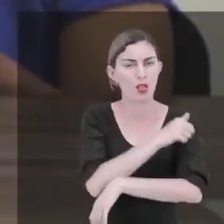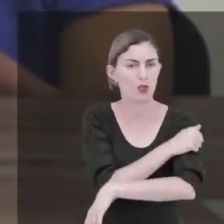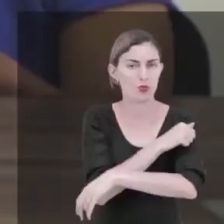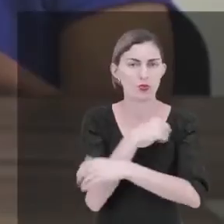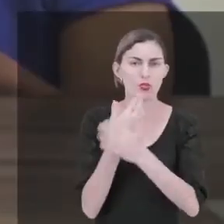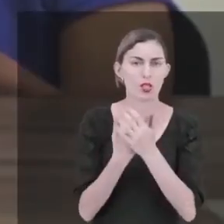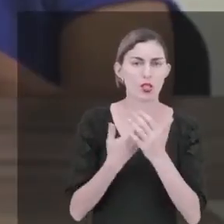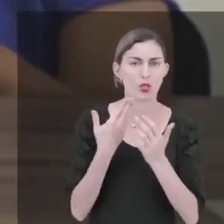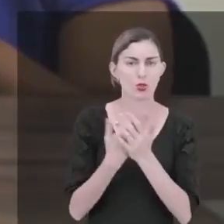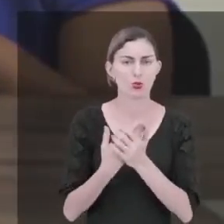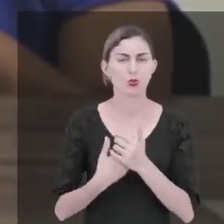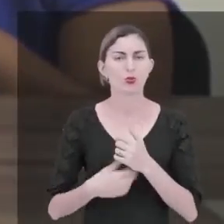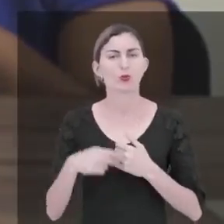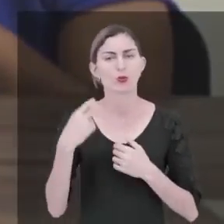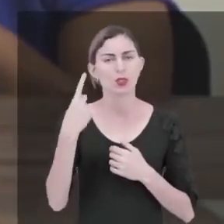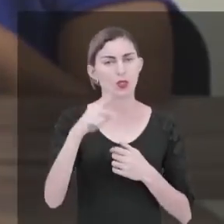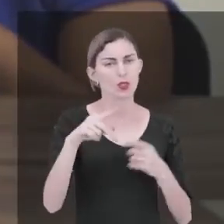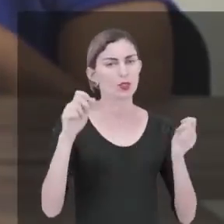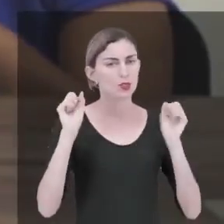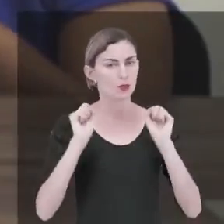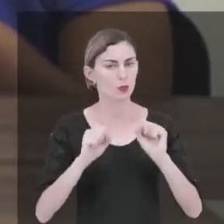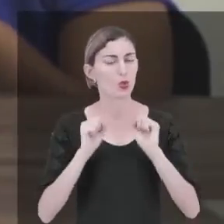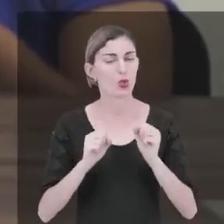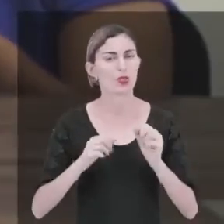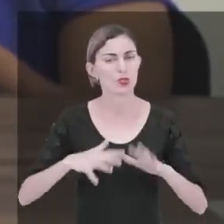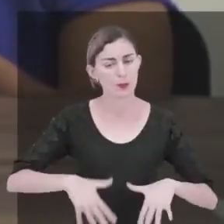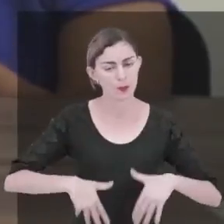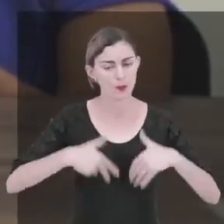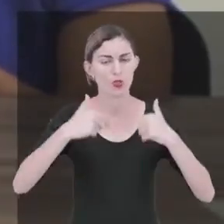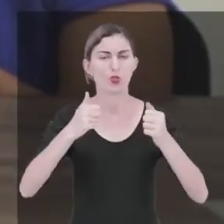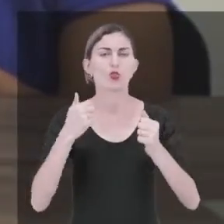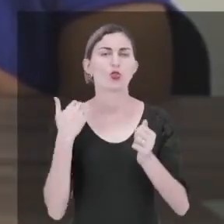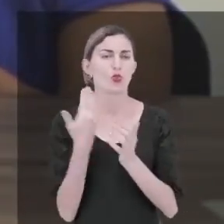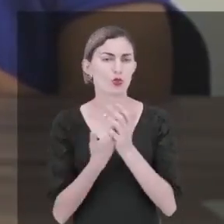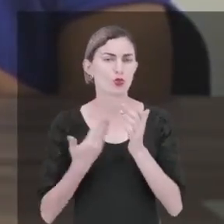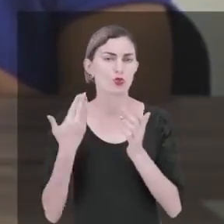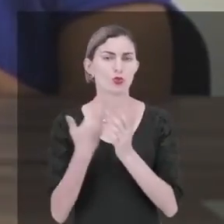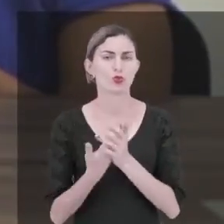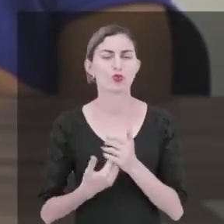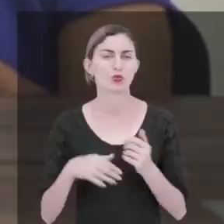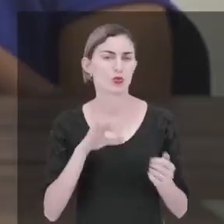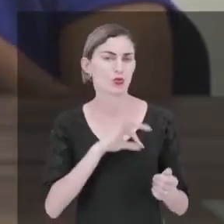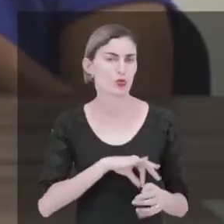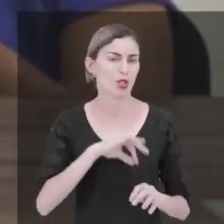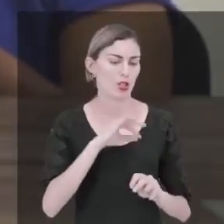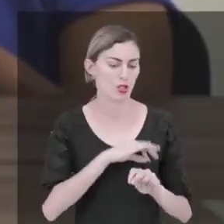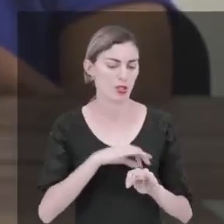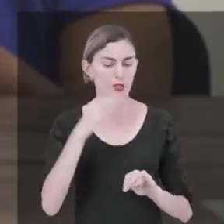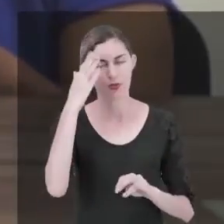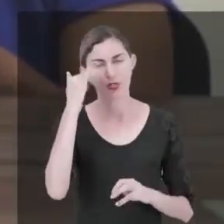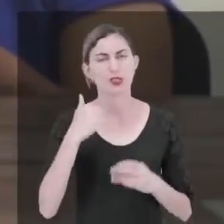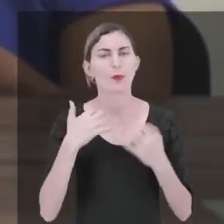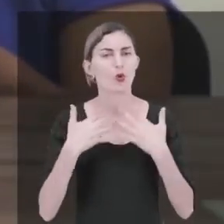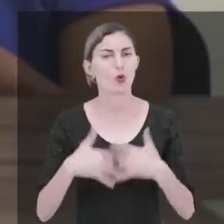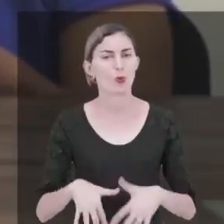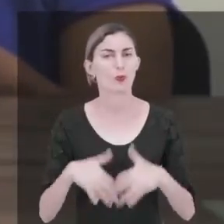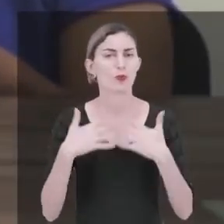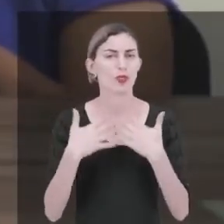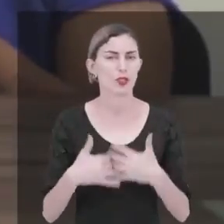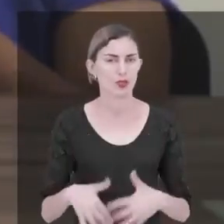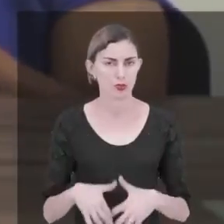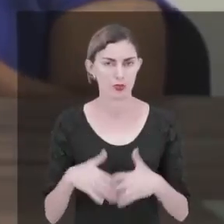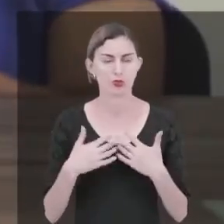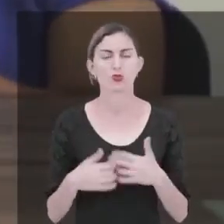aos estudantes para que eles possam se aprimorar nesse estudo de remuneração, que nós sabemos que é muito